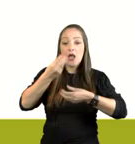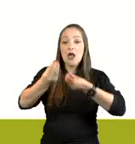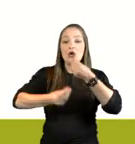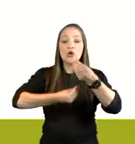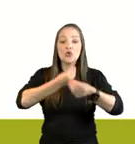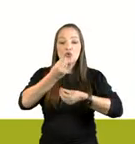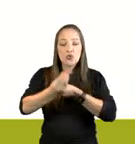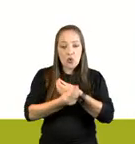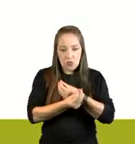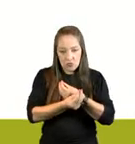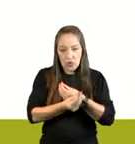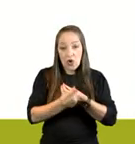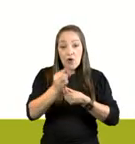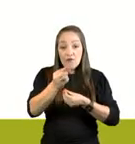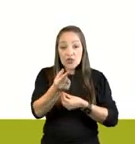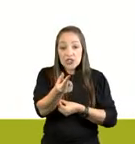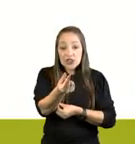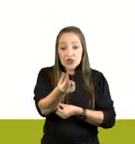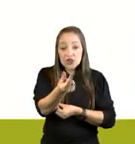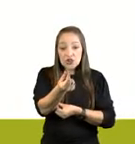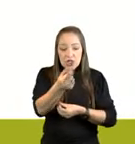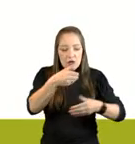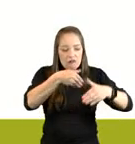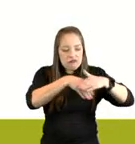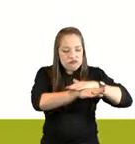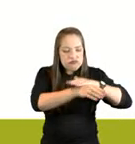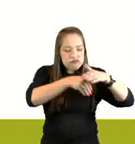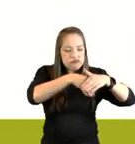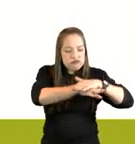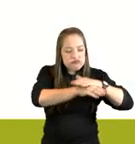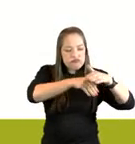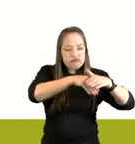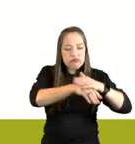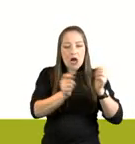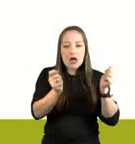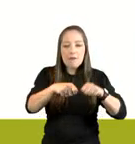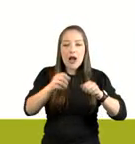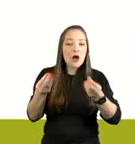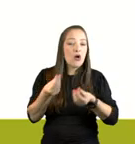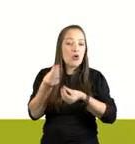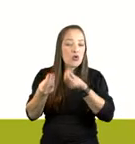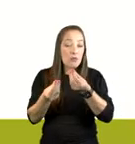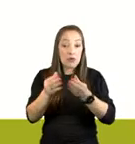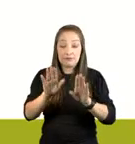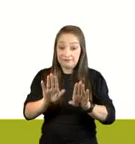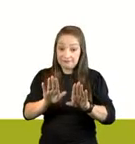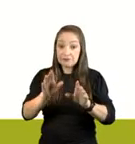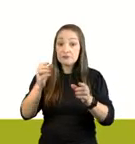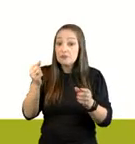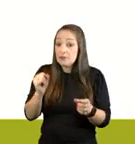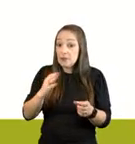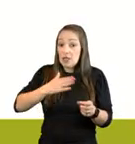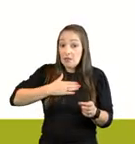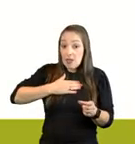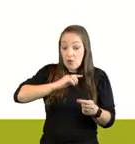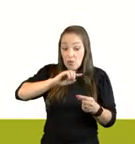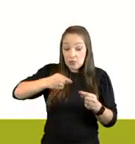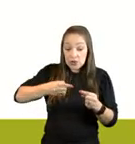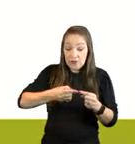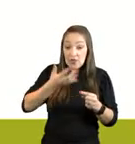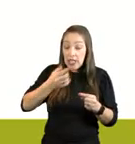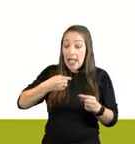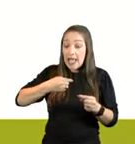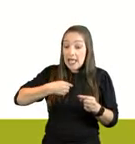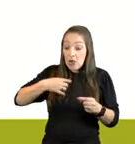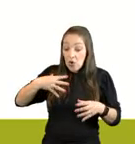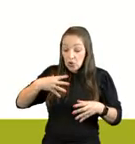gente tem capacidade de juntar dinheiro. Porque se minha meta exige de mim que eu junte